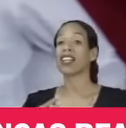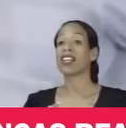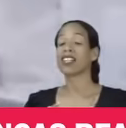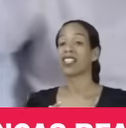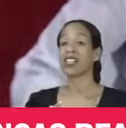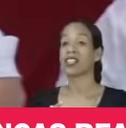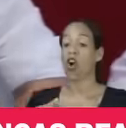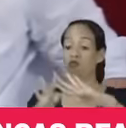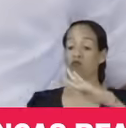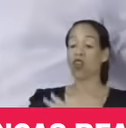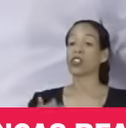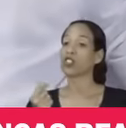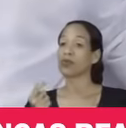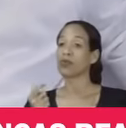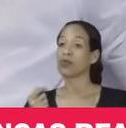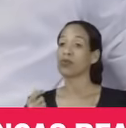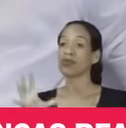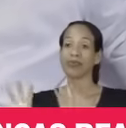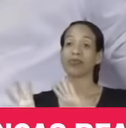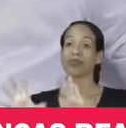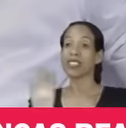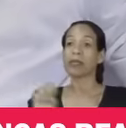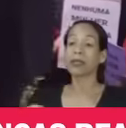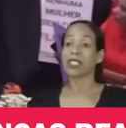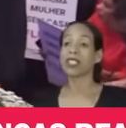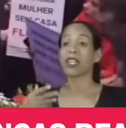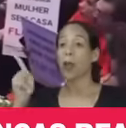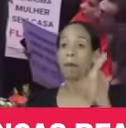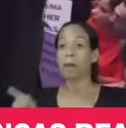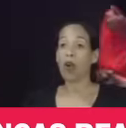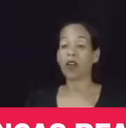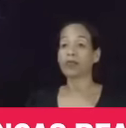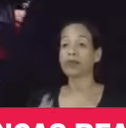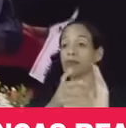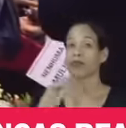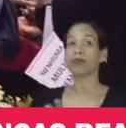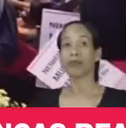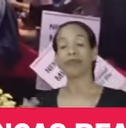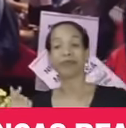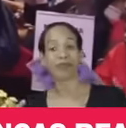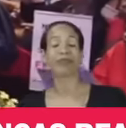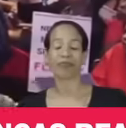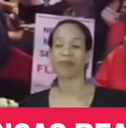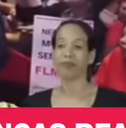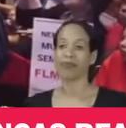fundo eleitoral foi cooptado pelos deputados que têm mandato e o povo tem pouca participação nesse dinheiro.